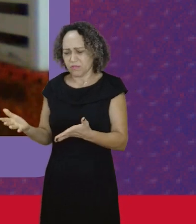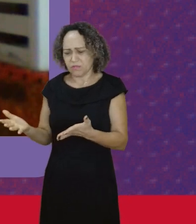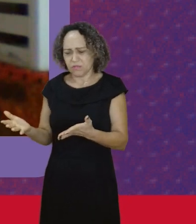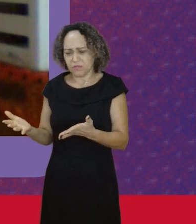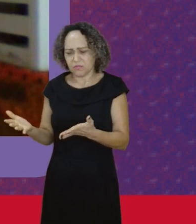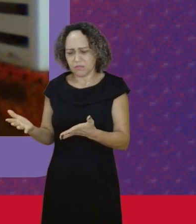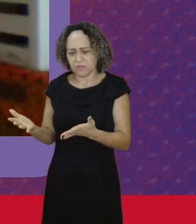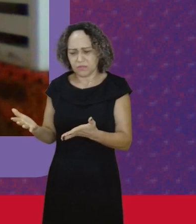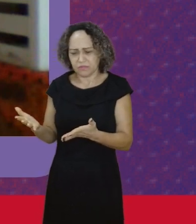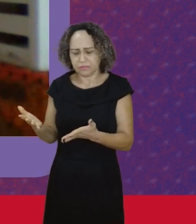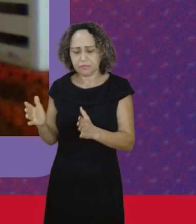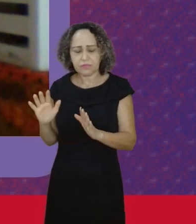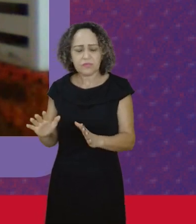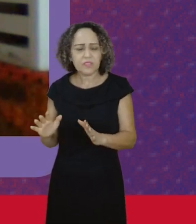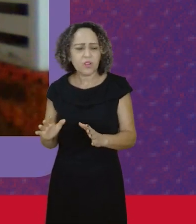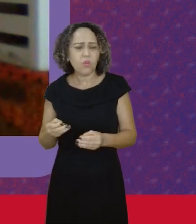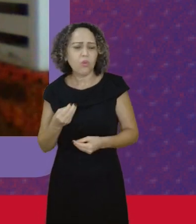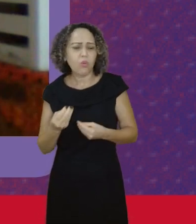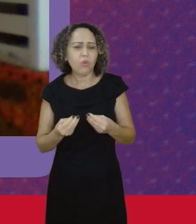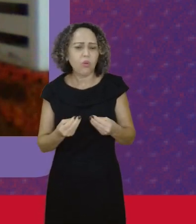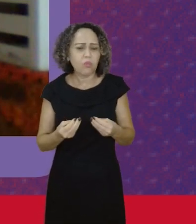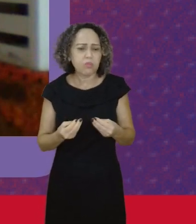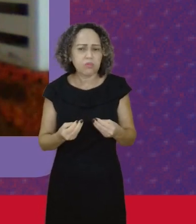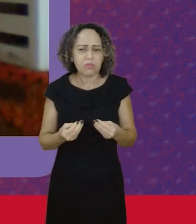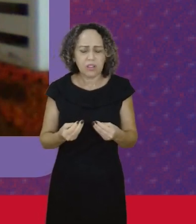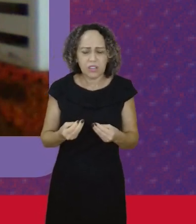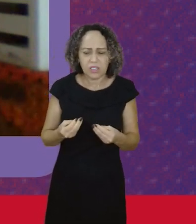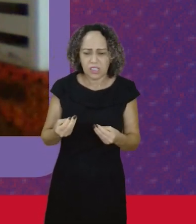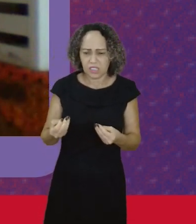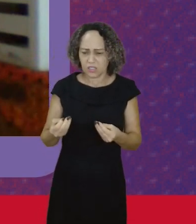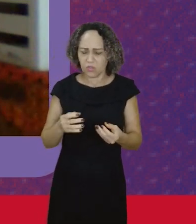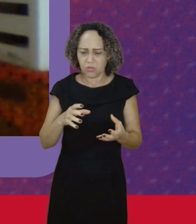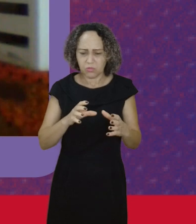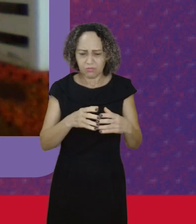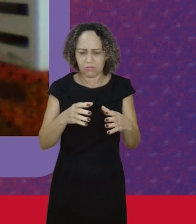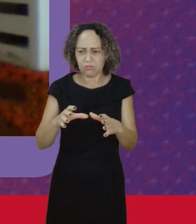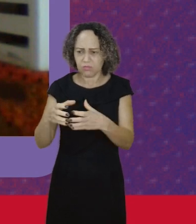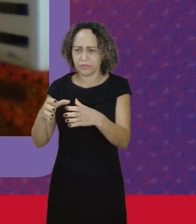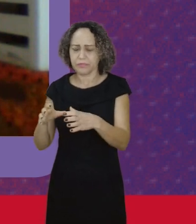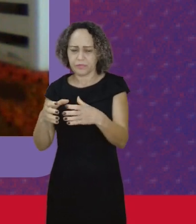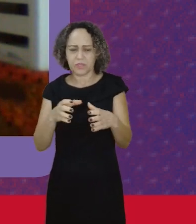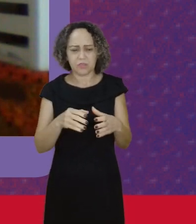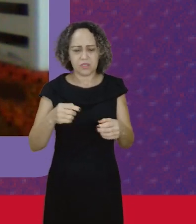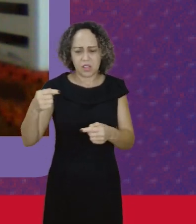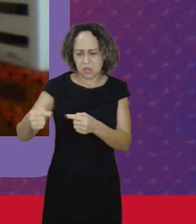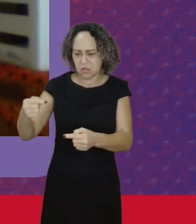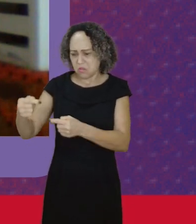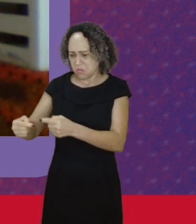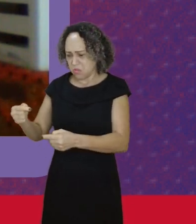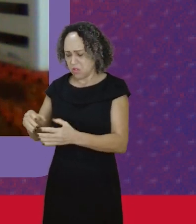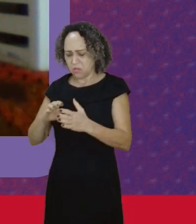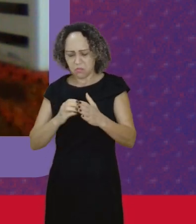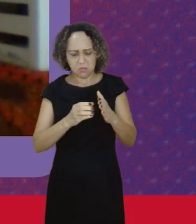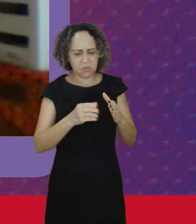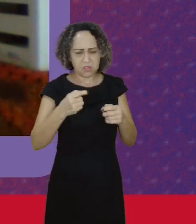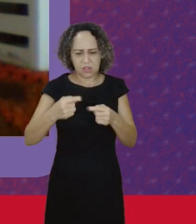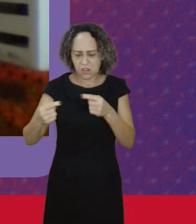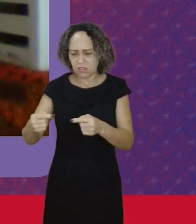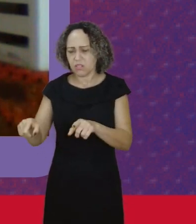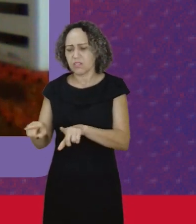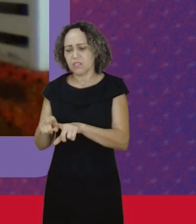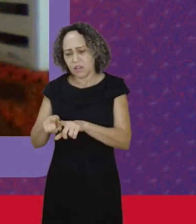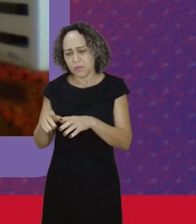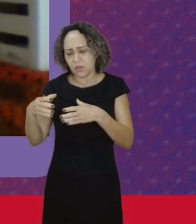é que esse mundo se expõe a partir dos conglomerados políticos religiosos que